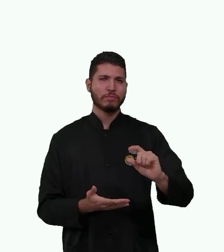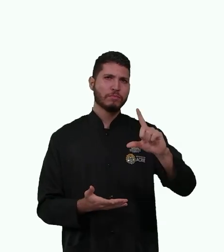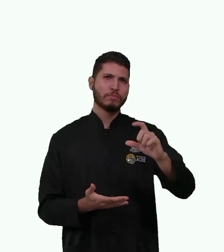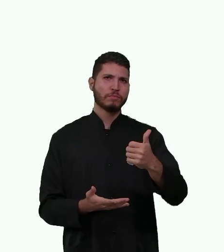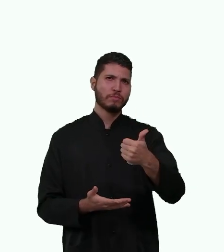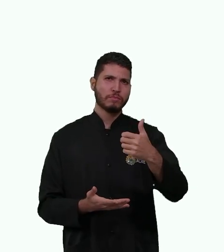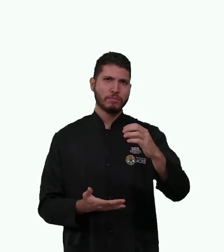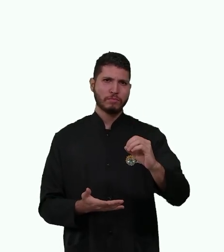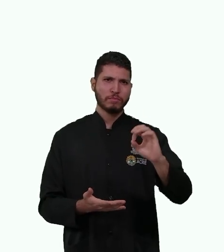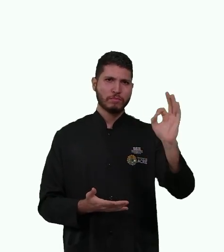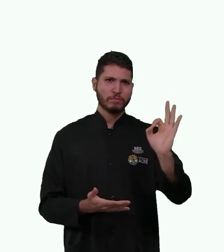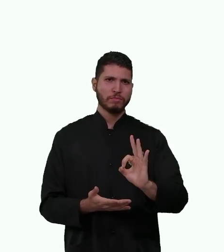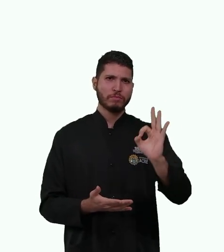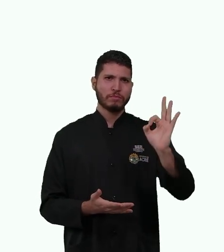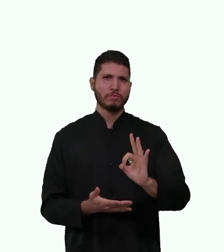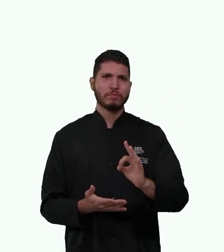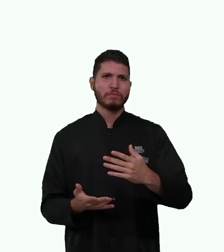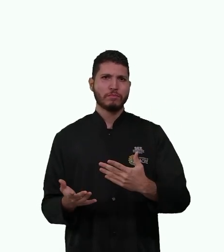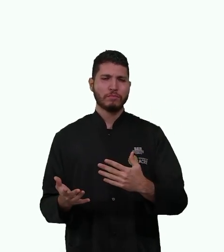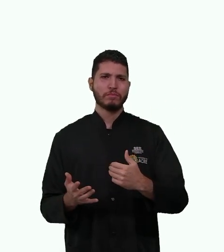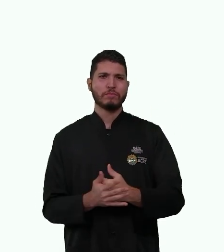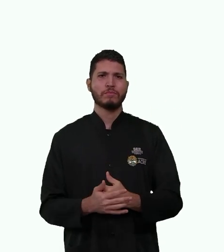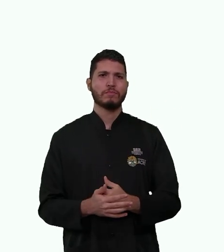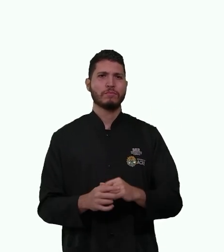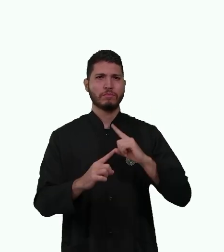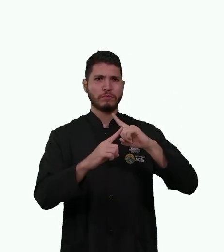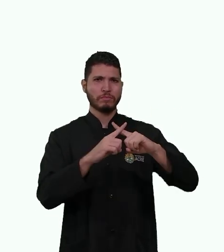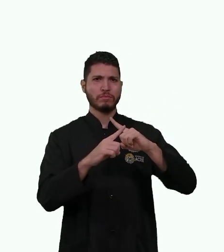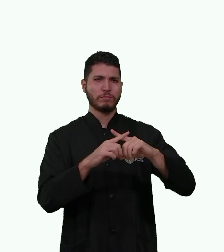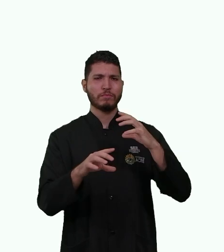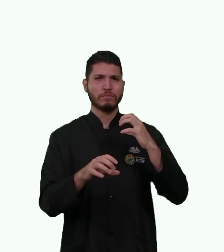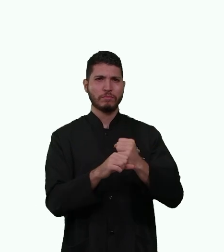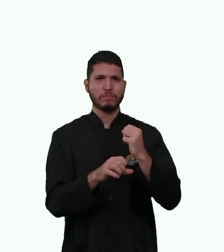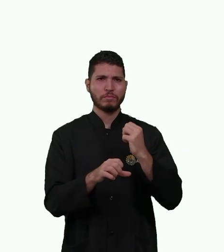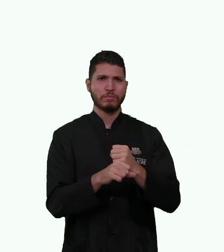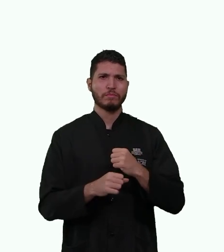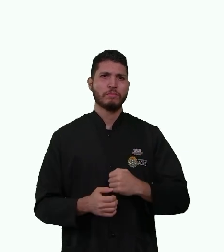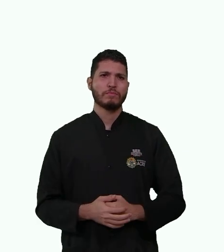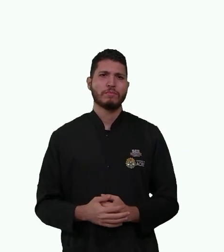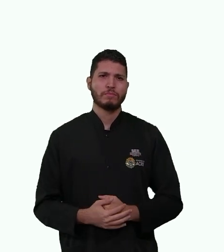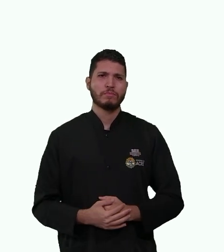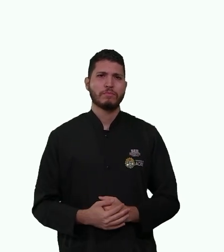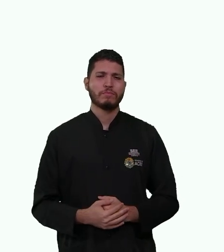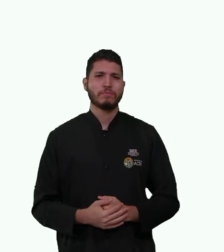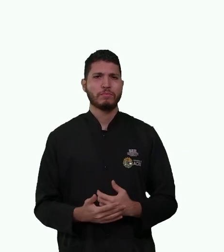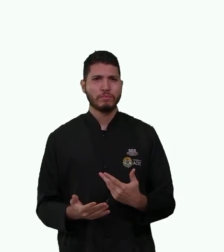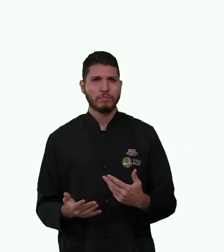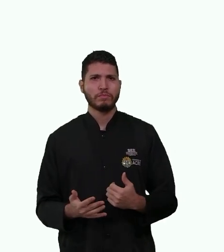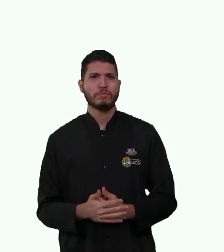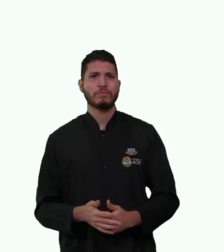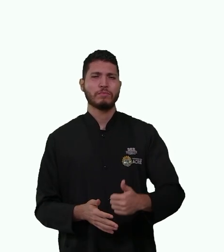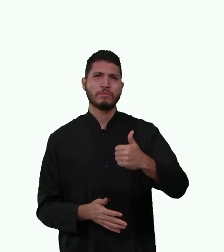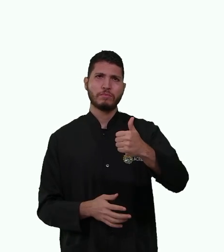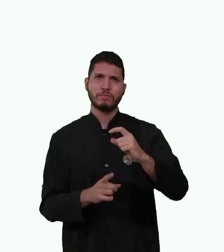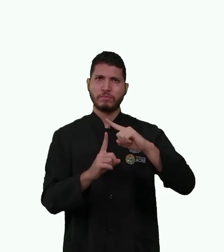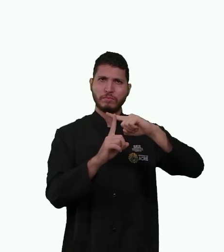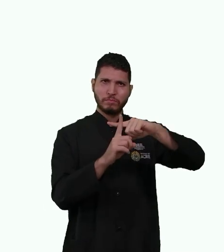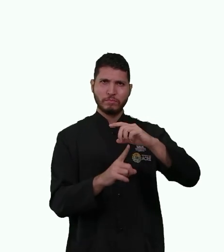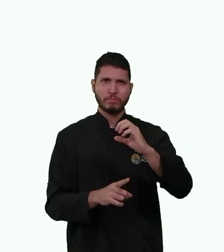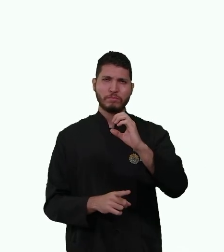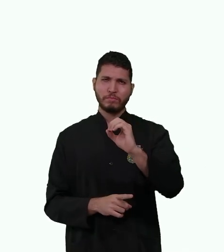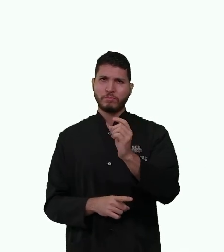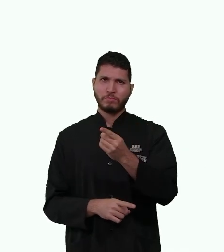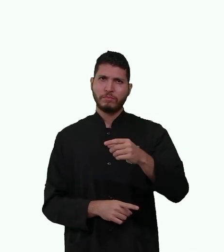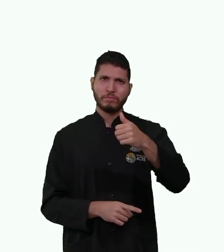calcular em cima do fator de multiplicação? Então, esse aumento de 10% vai ser 1 mais 0,10, porque